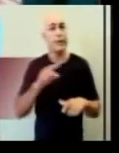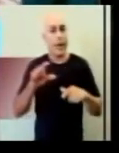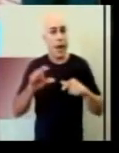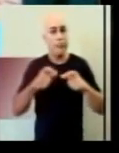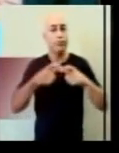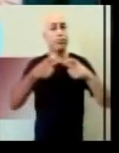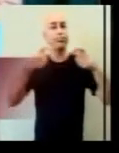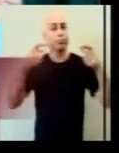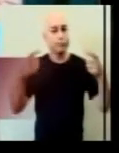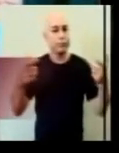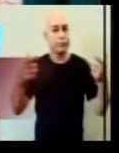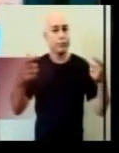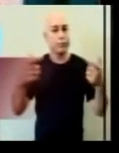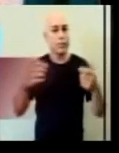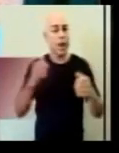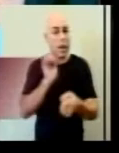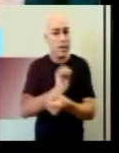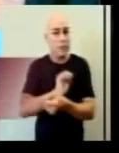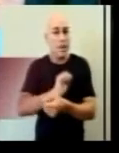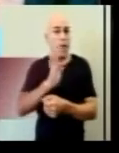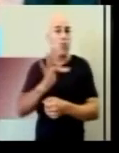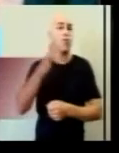gente espera que quando sairmos